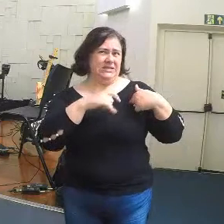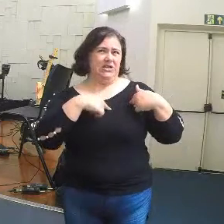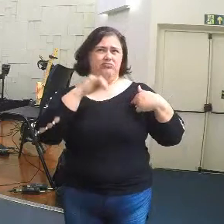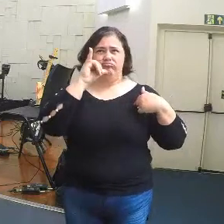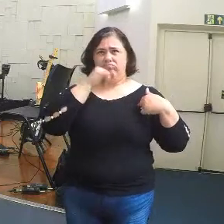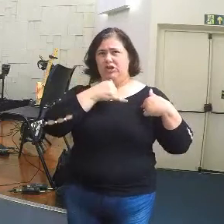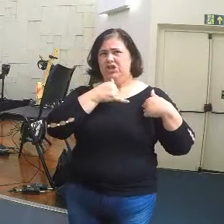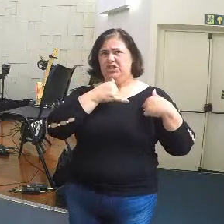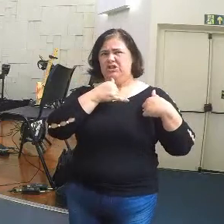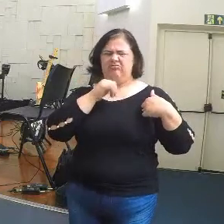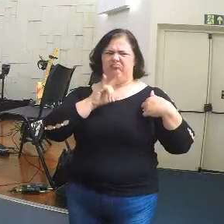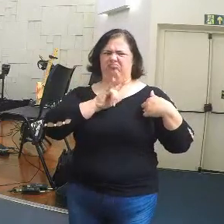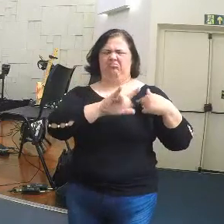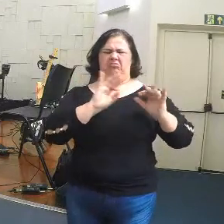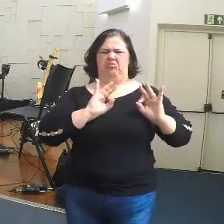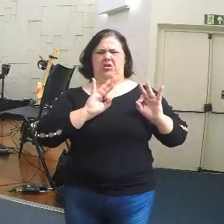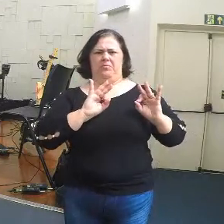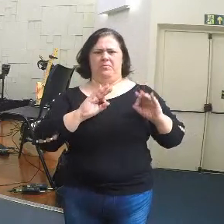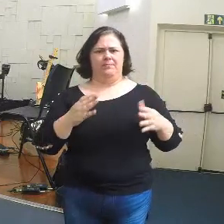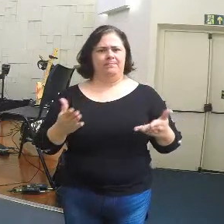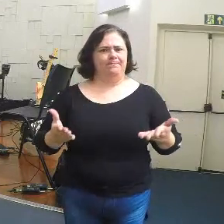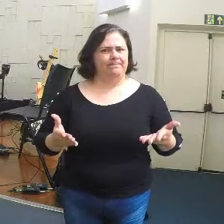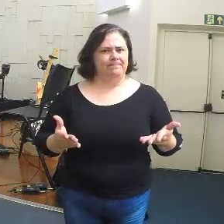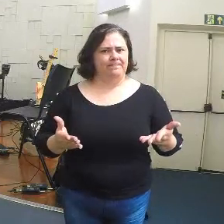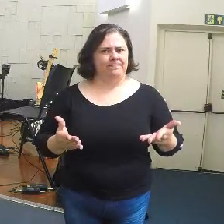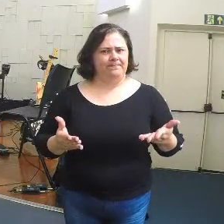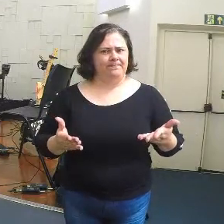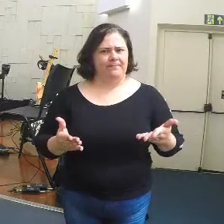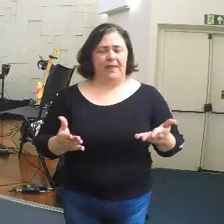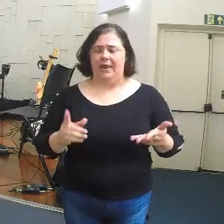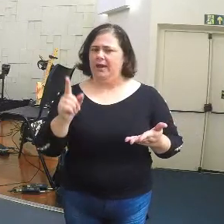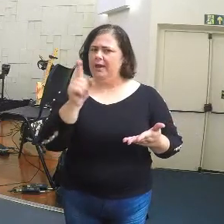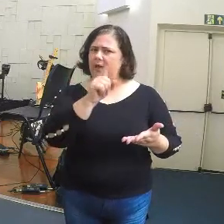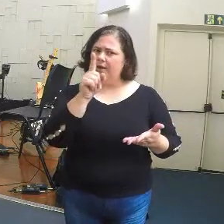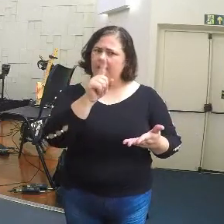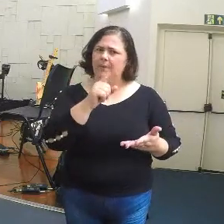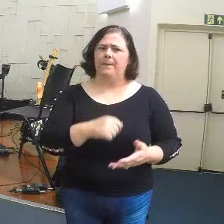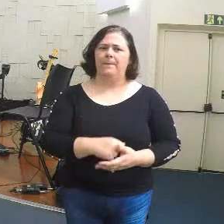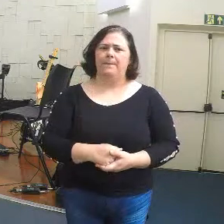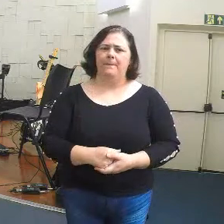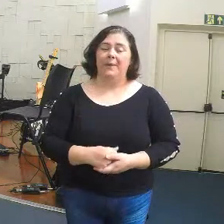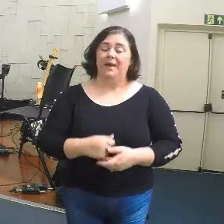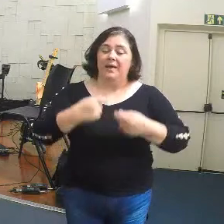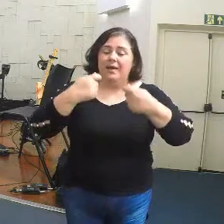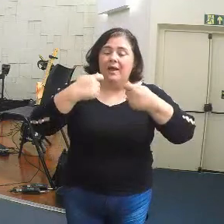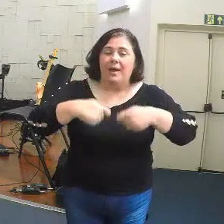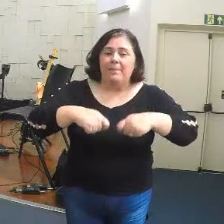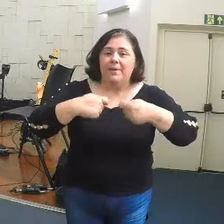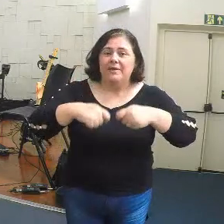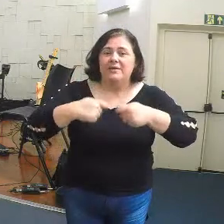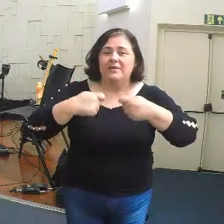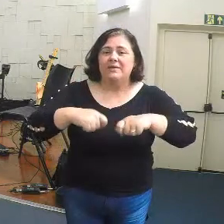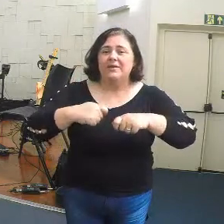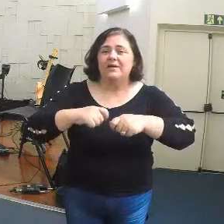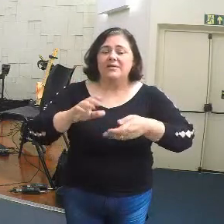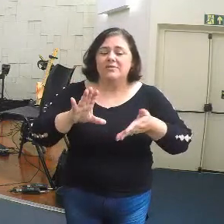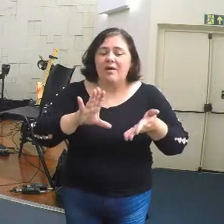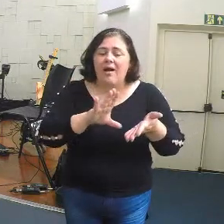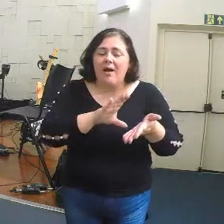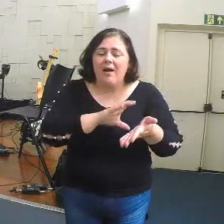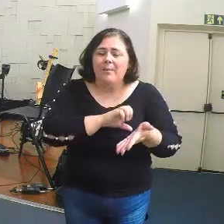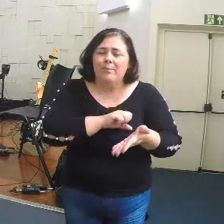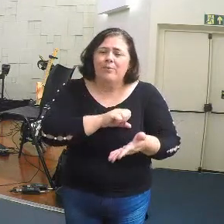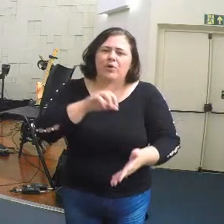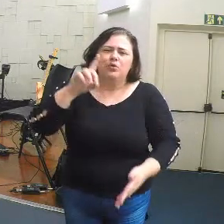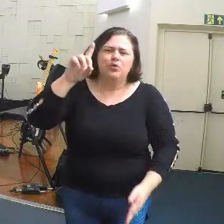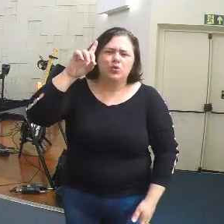que vai além, não depende da reciprocidade, não depende do mérito. Toda vez que